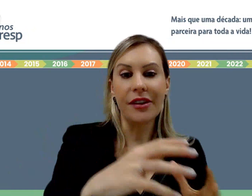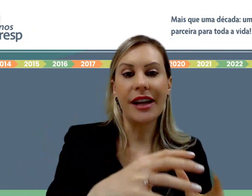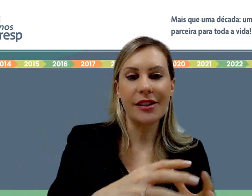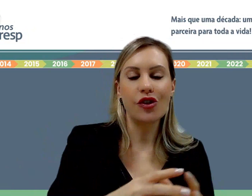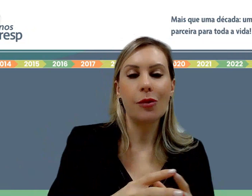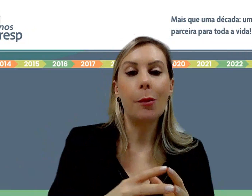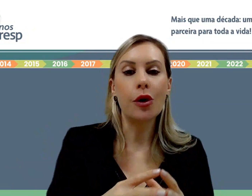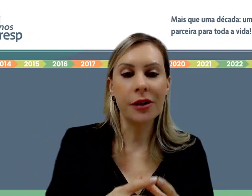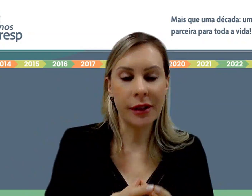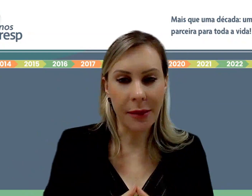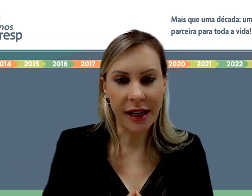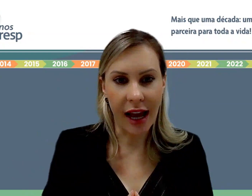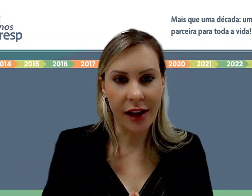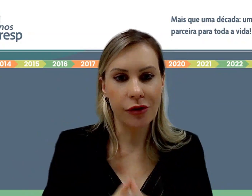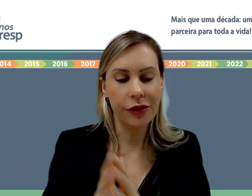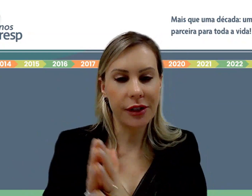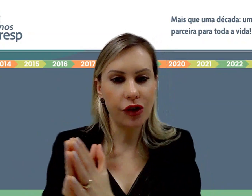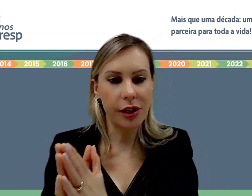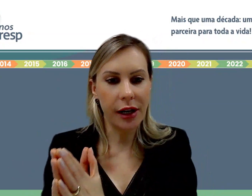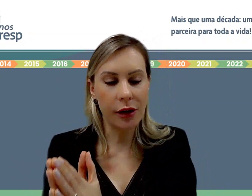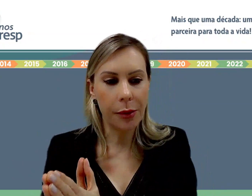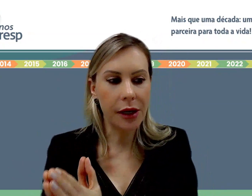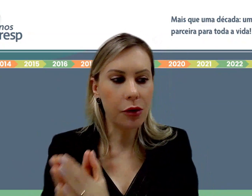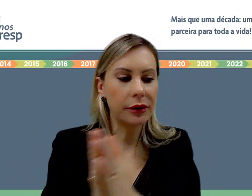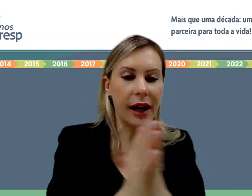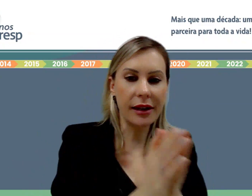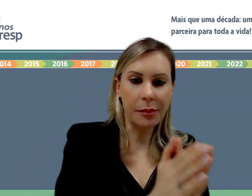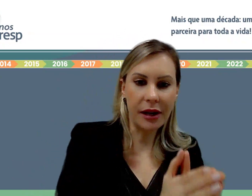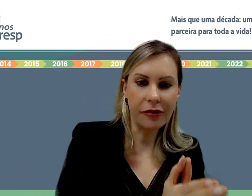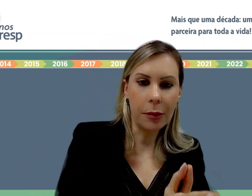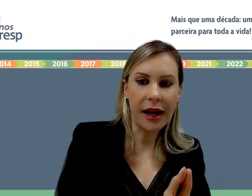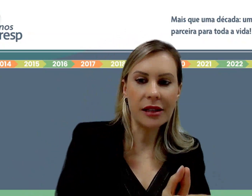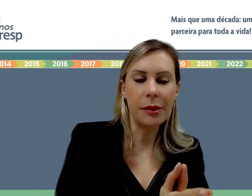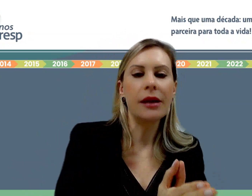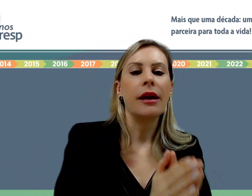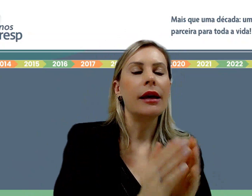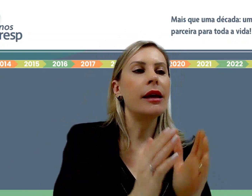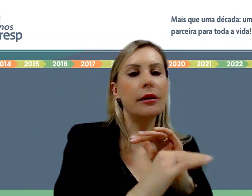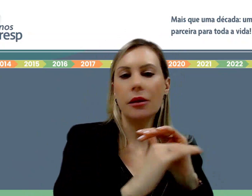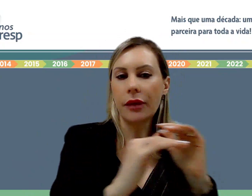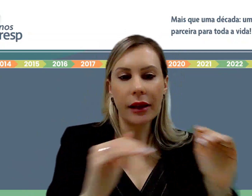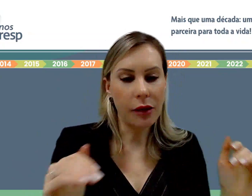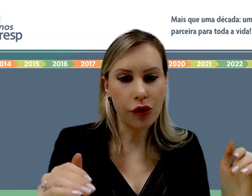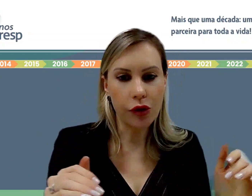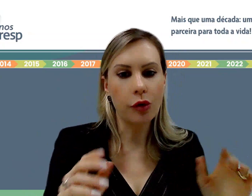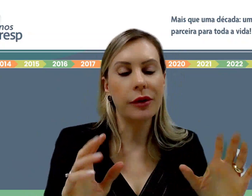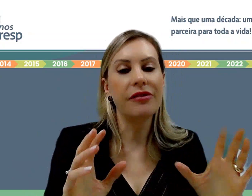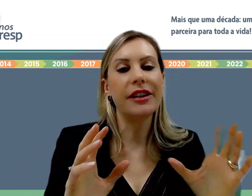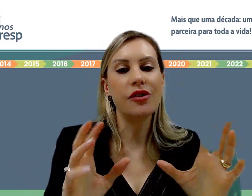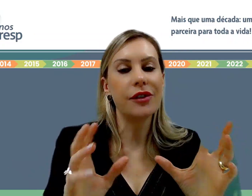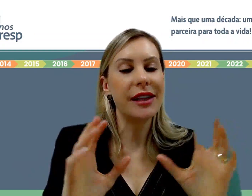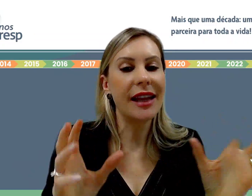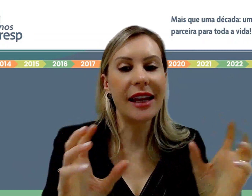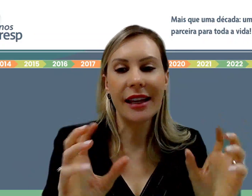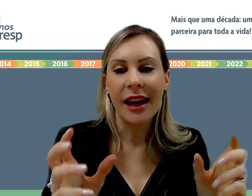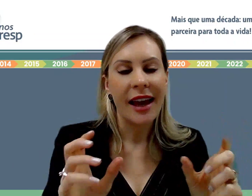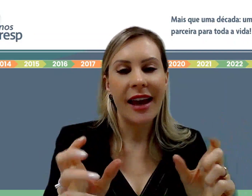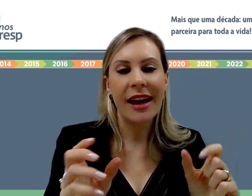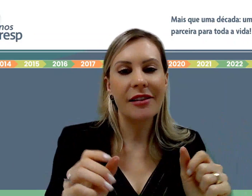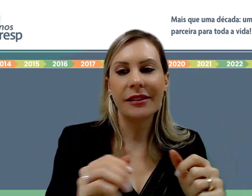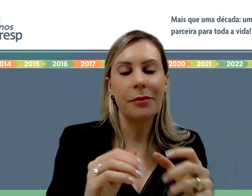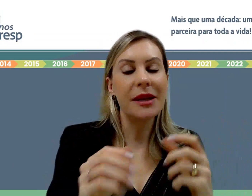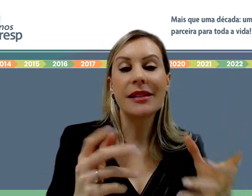essa transferência de portabilidade. Você tira aí do banco, traz para a FUNPRESP e não tem nenhum desconto. Na verdade, você